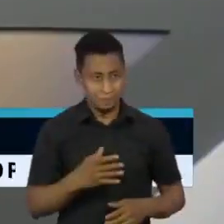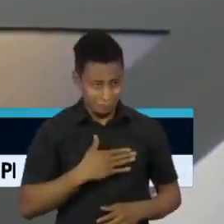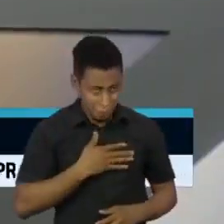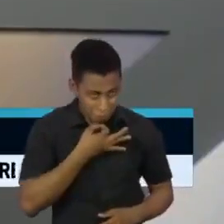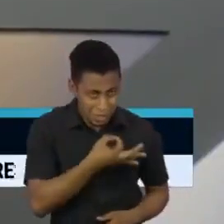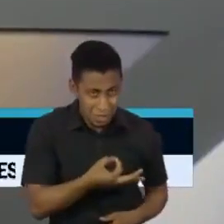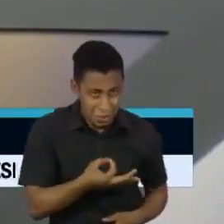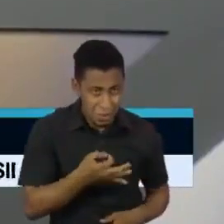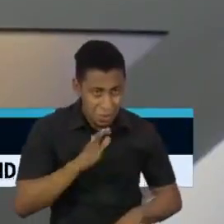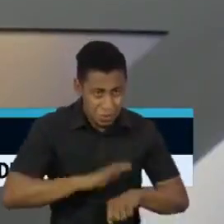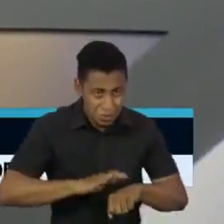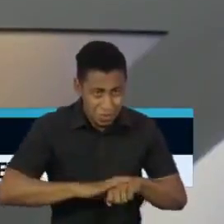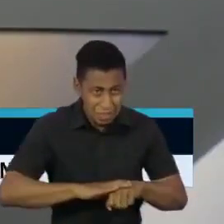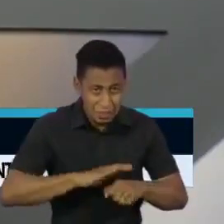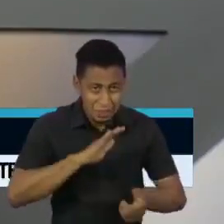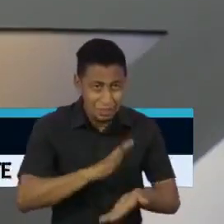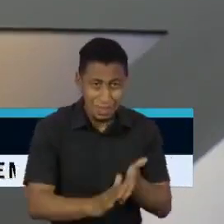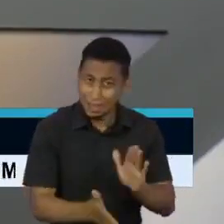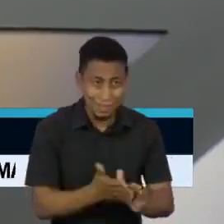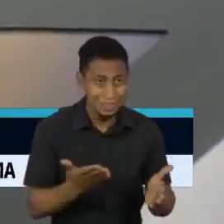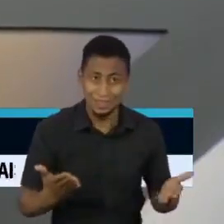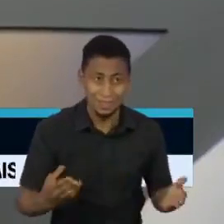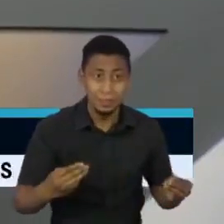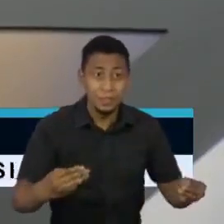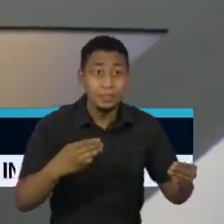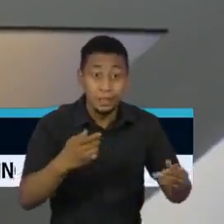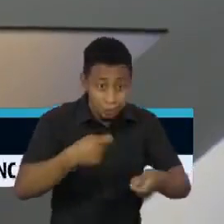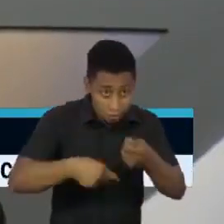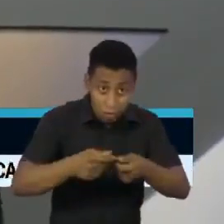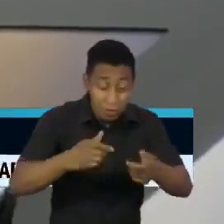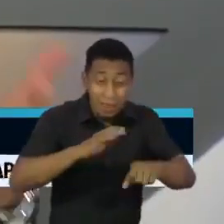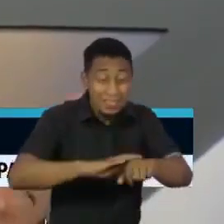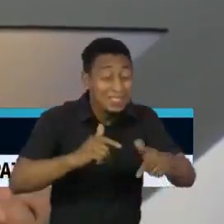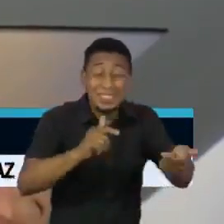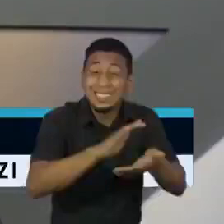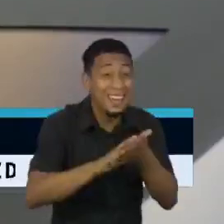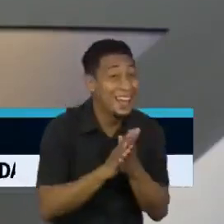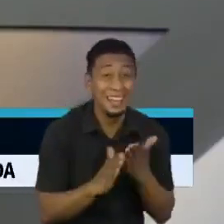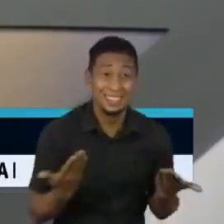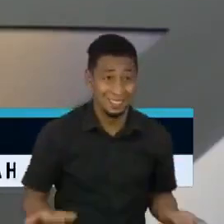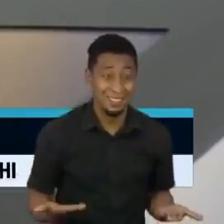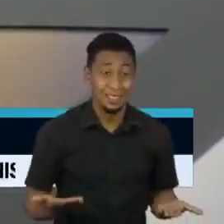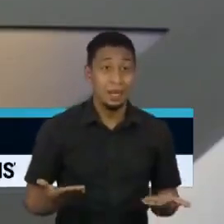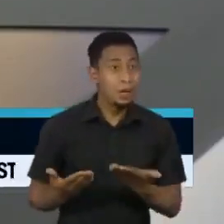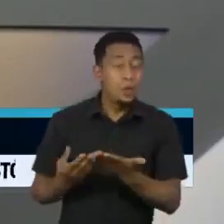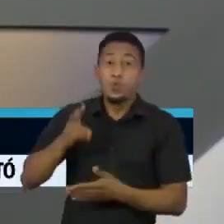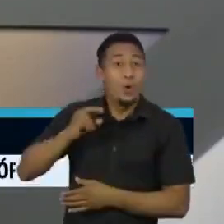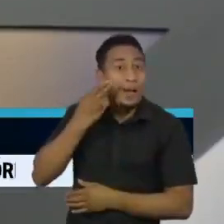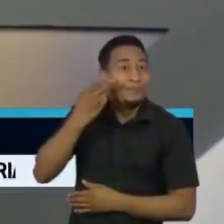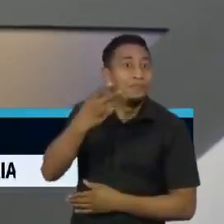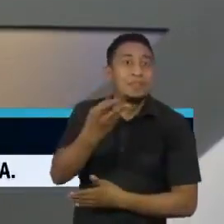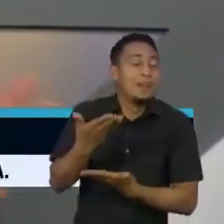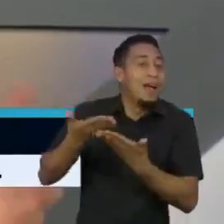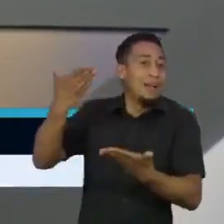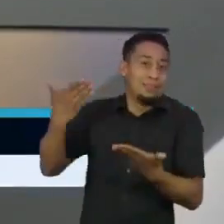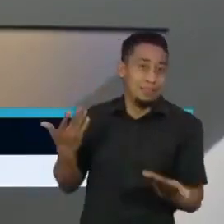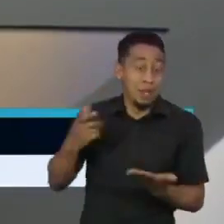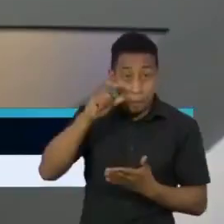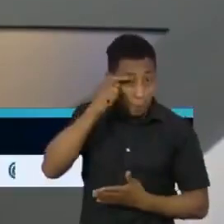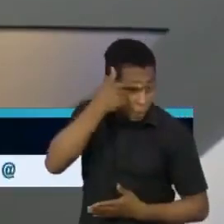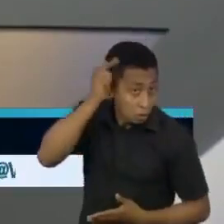nada não vai fazer muito tempo que eu não vi o ministro da fazenda então sem ação no Brasil com tal Paulo Guedes